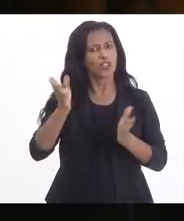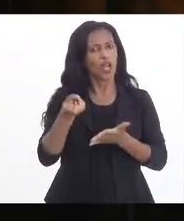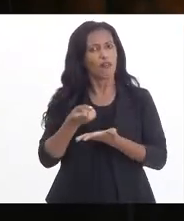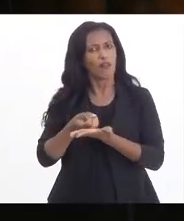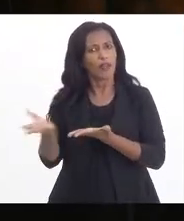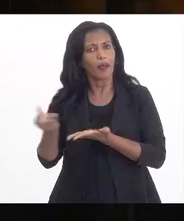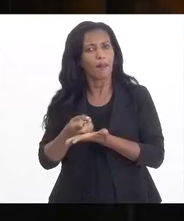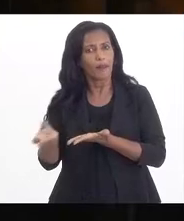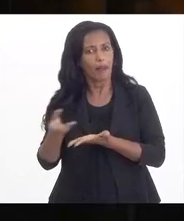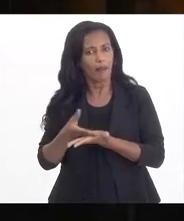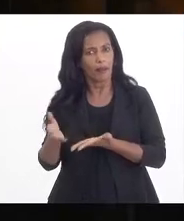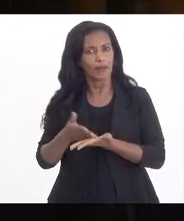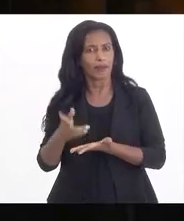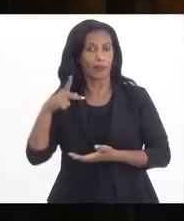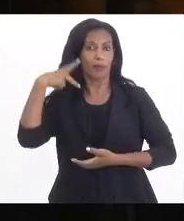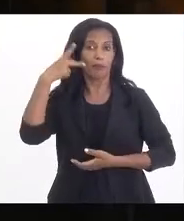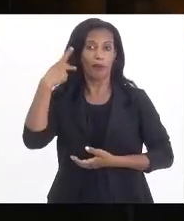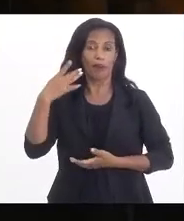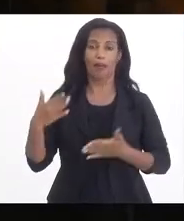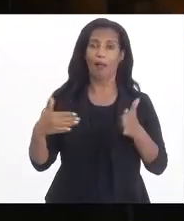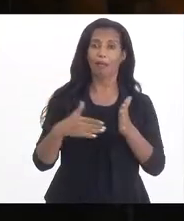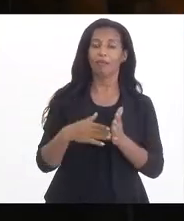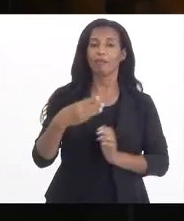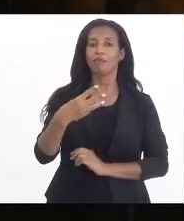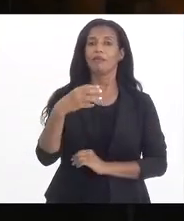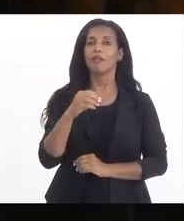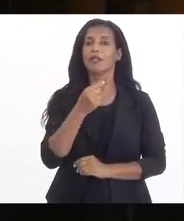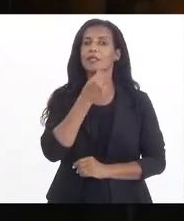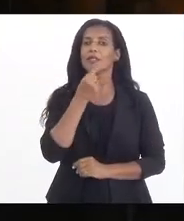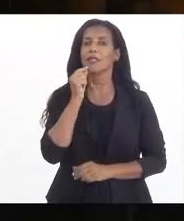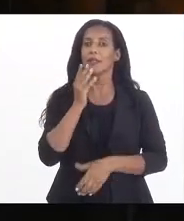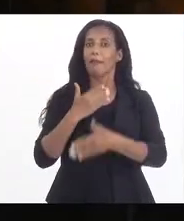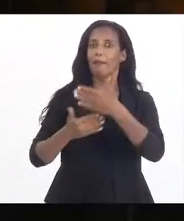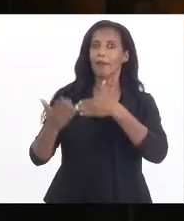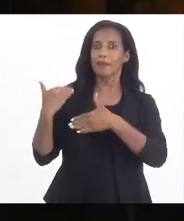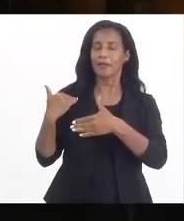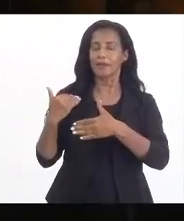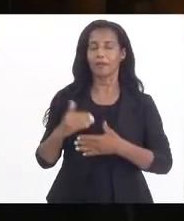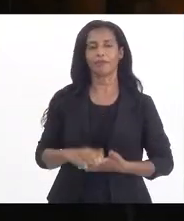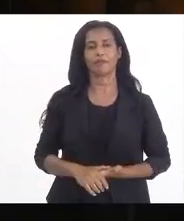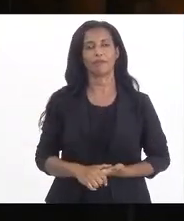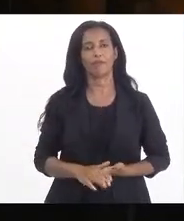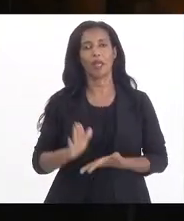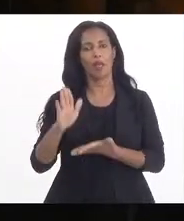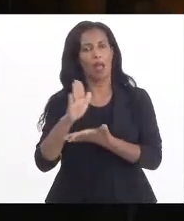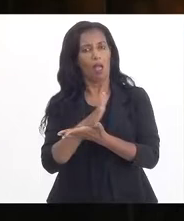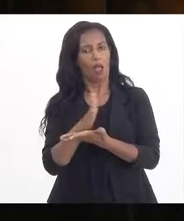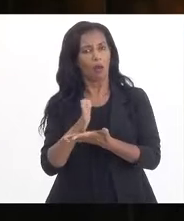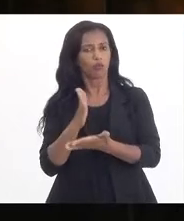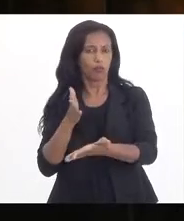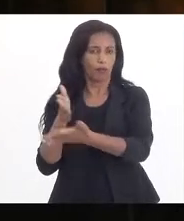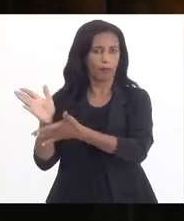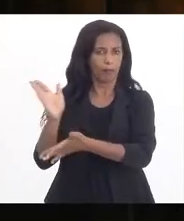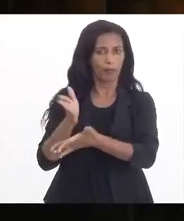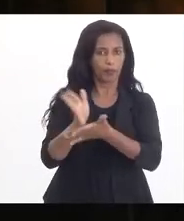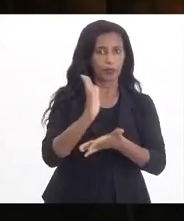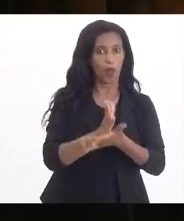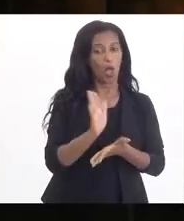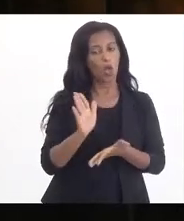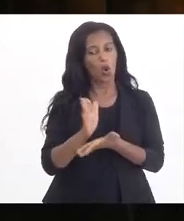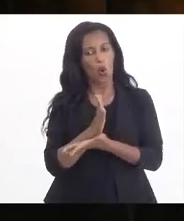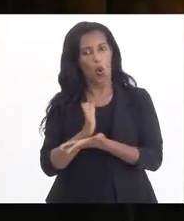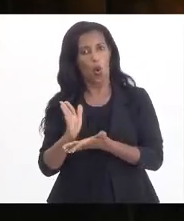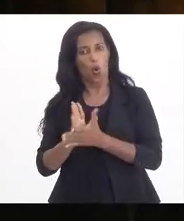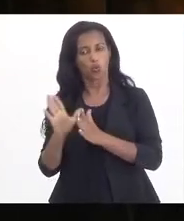para os parlamentos até 30 de setembro passado. Alguns já foram aprovados e